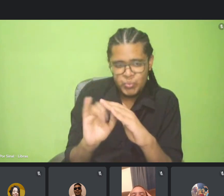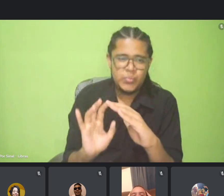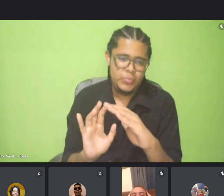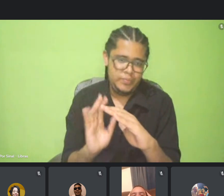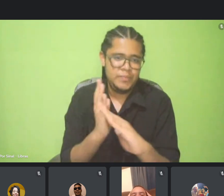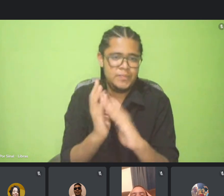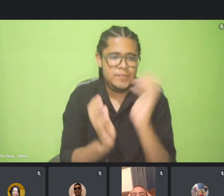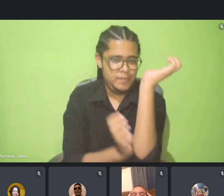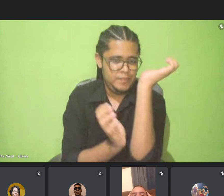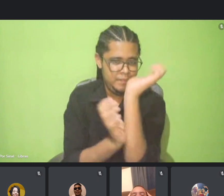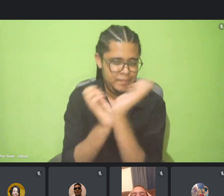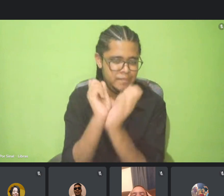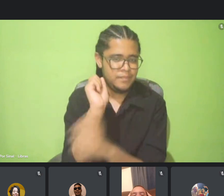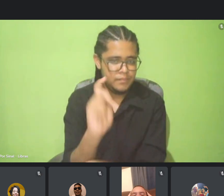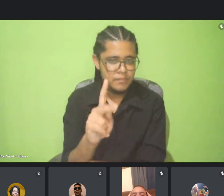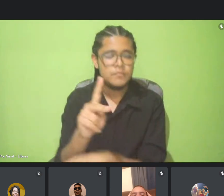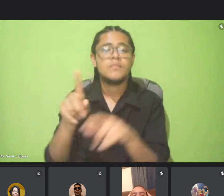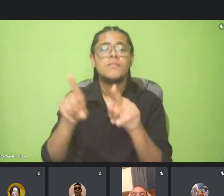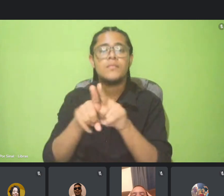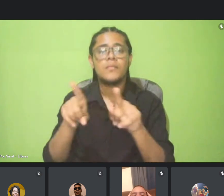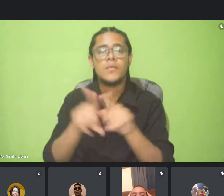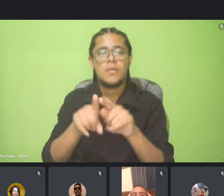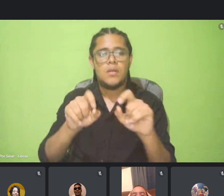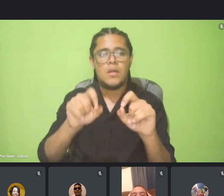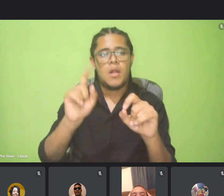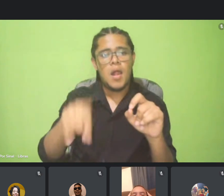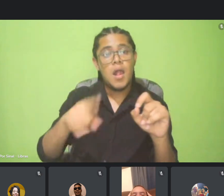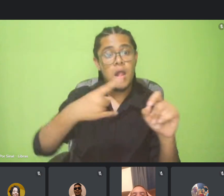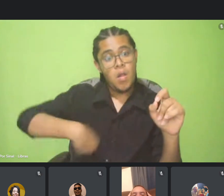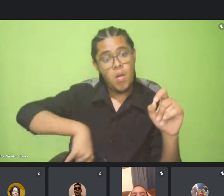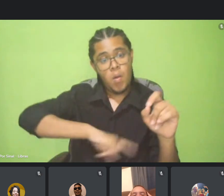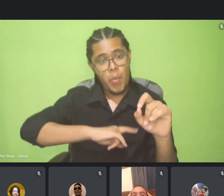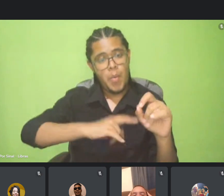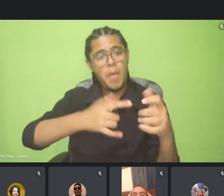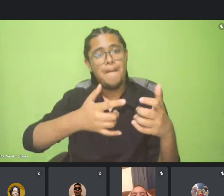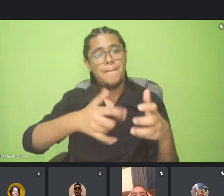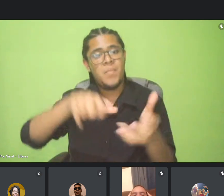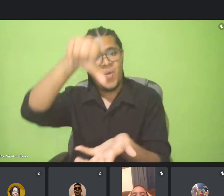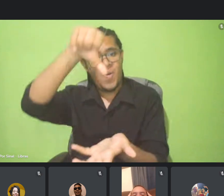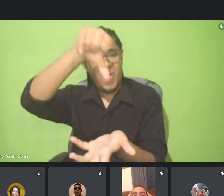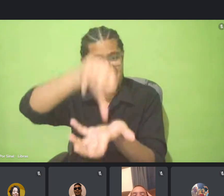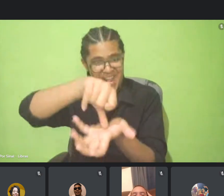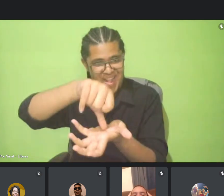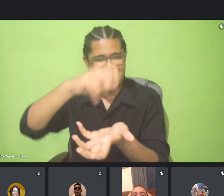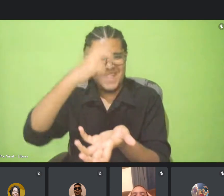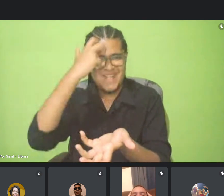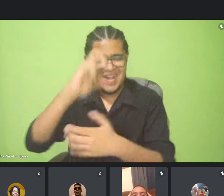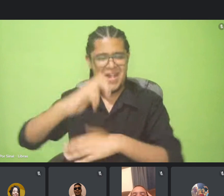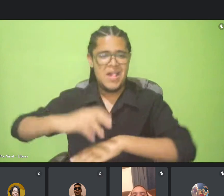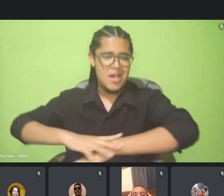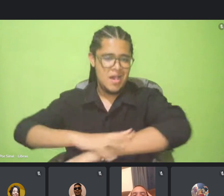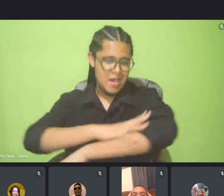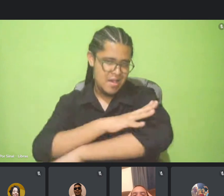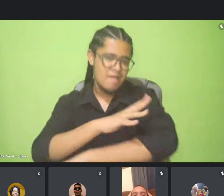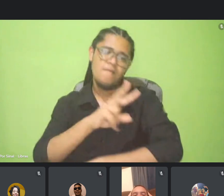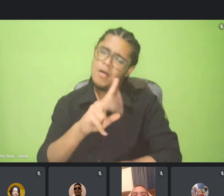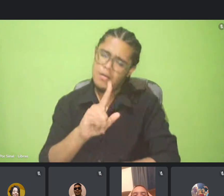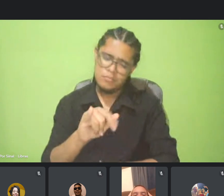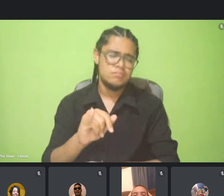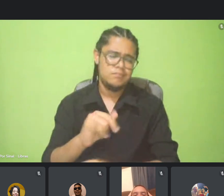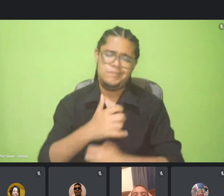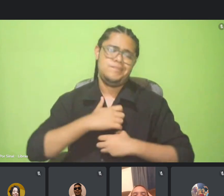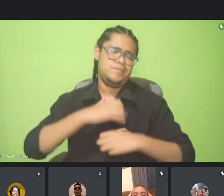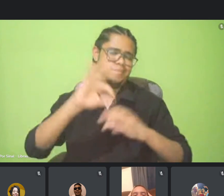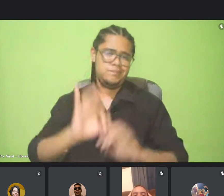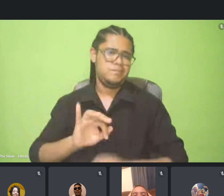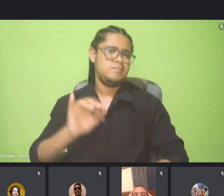ficaremos muito felizes em ajudar vocês a fazer essas ações darem certo, certo? E aí,